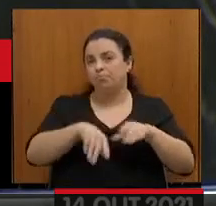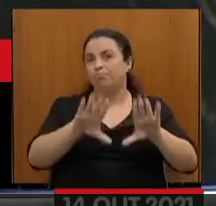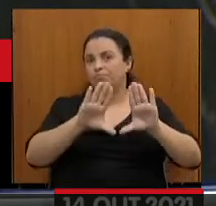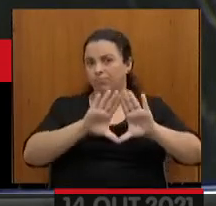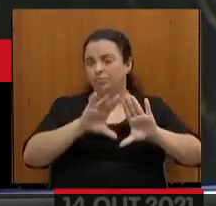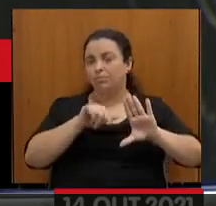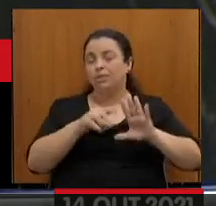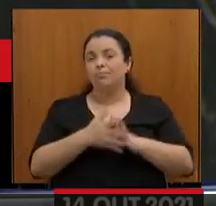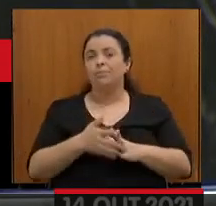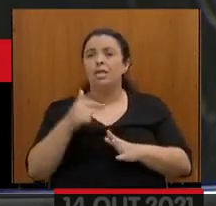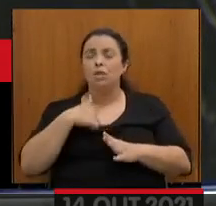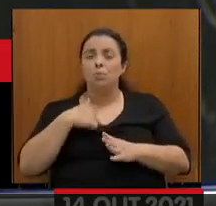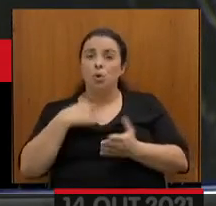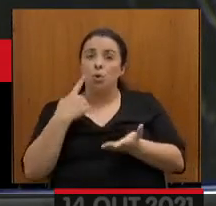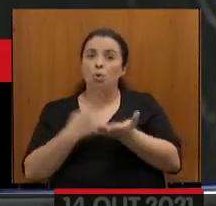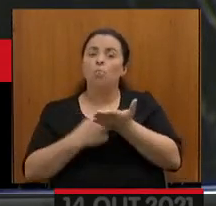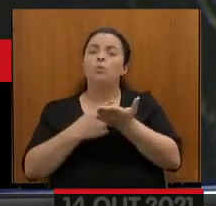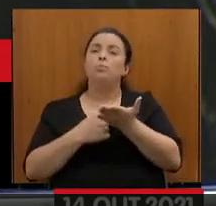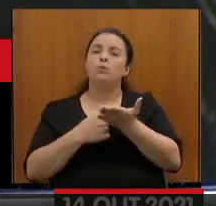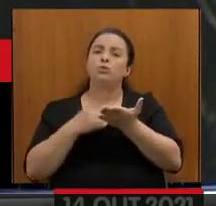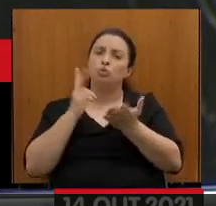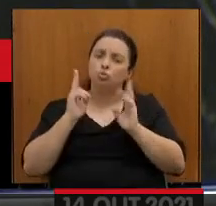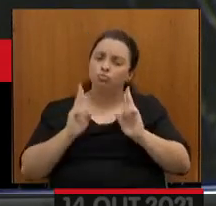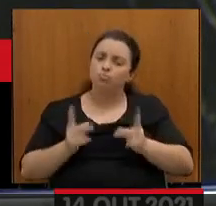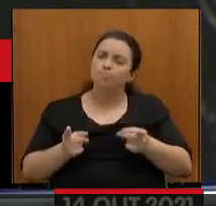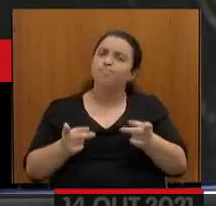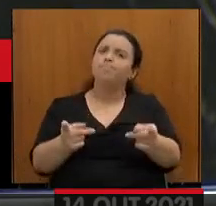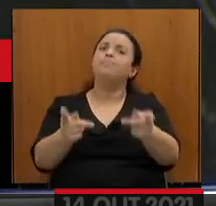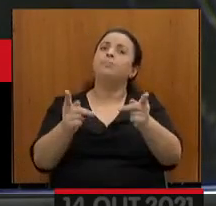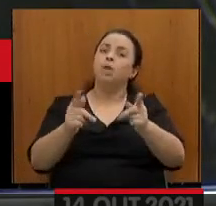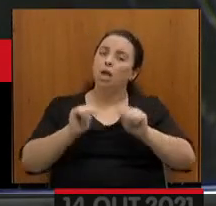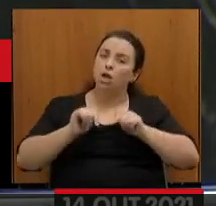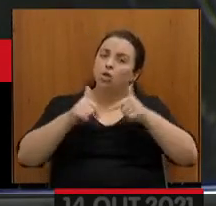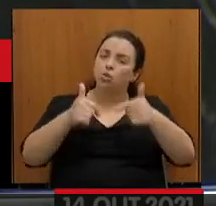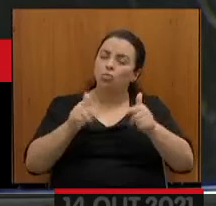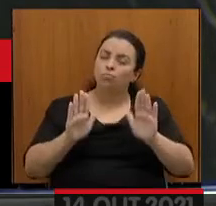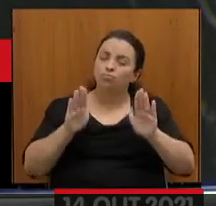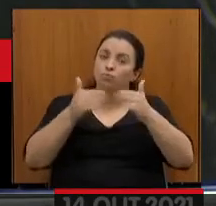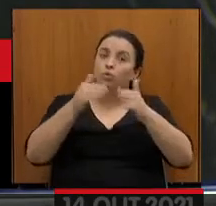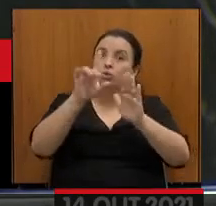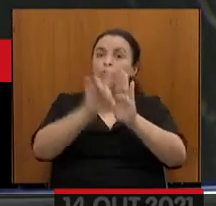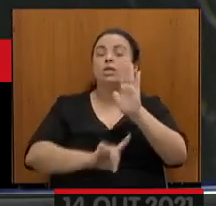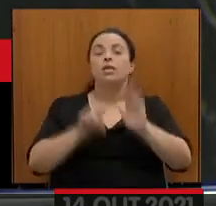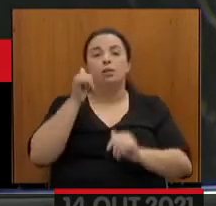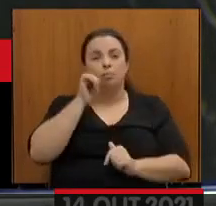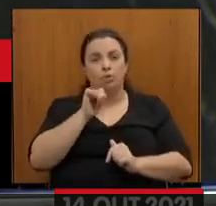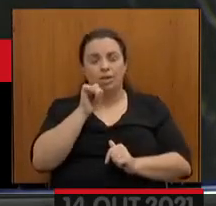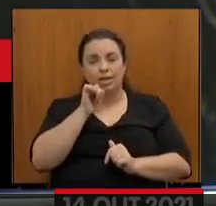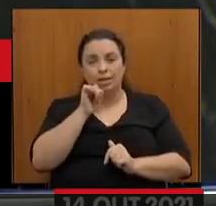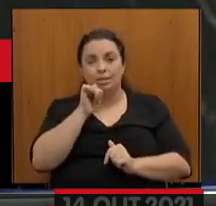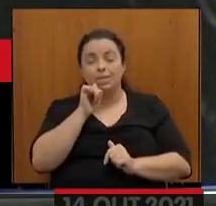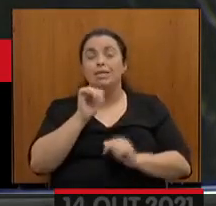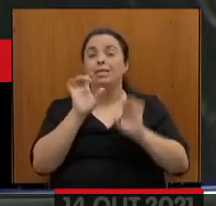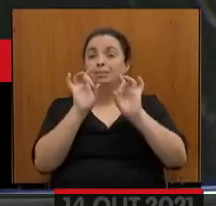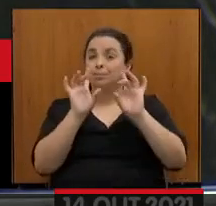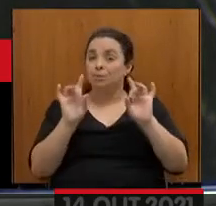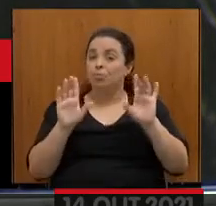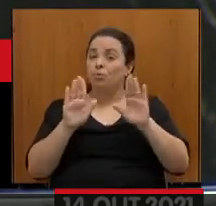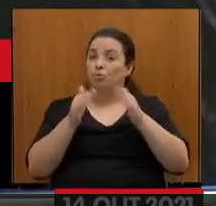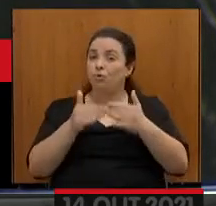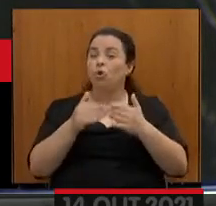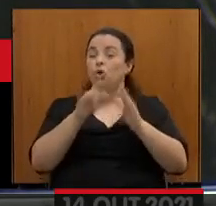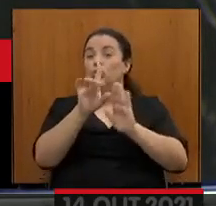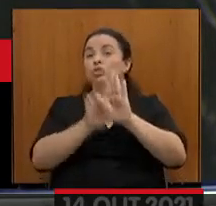Assembleia de atuar em prol dos direitos da mulher nas várias frentes, mas especialmente no direito à saúde,